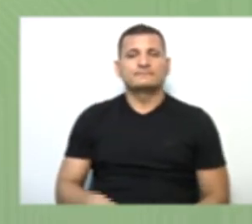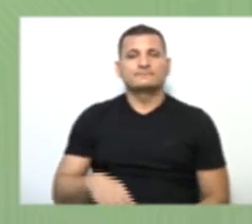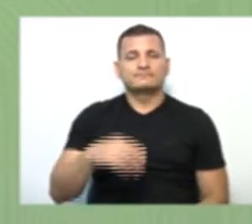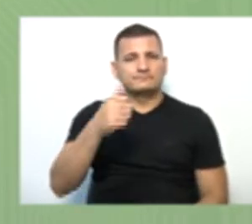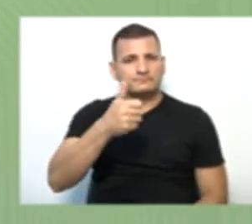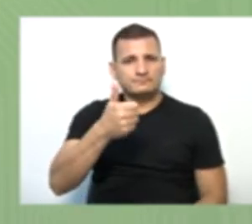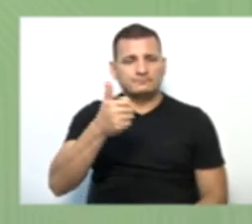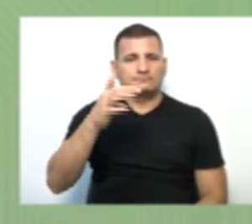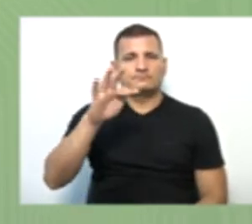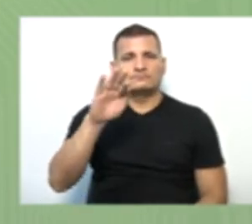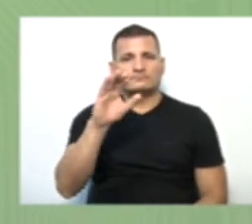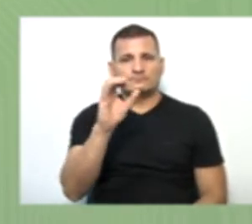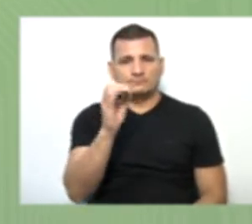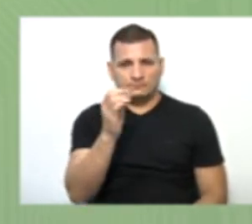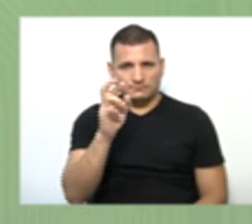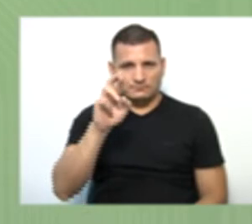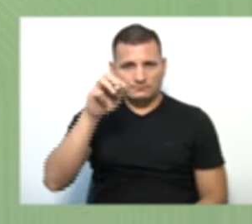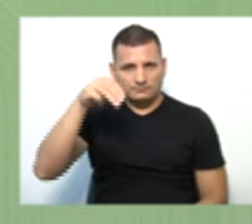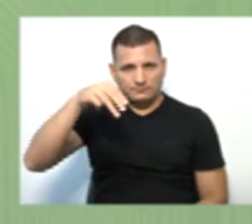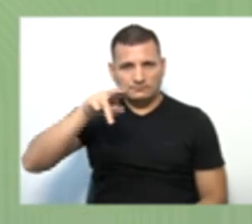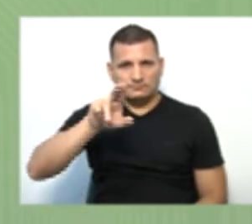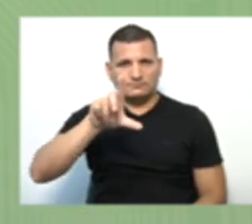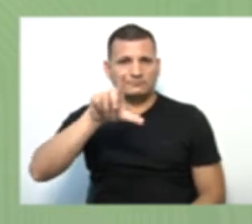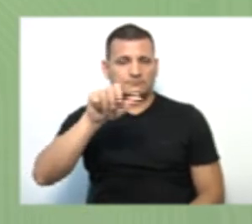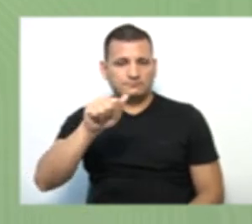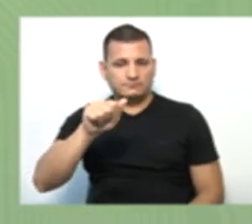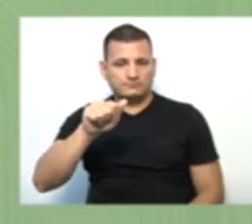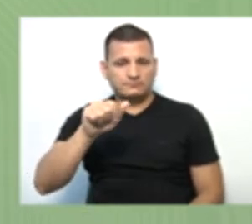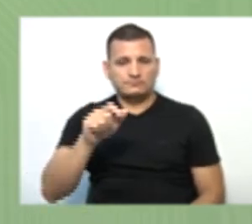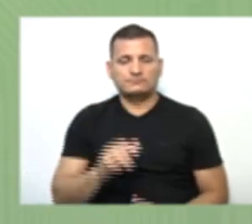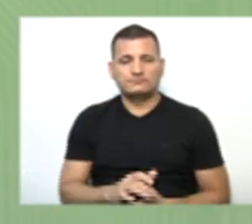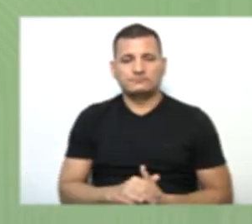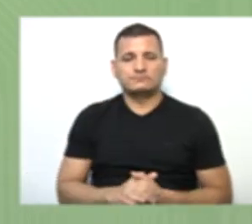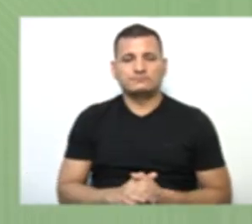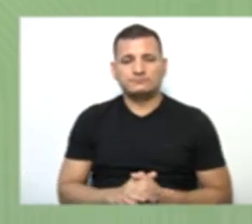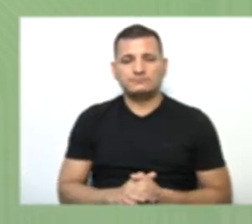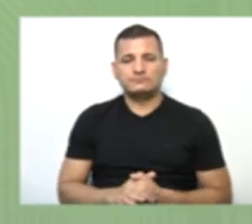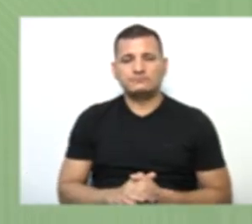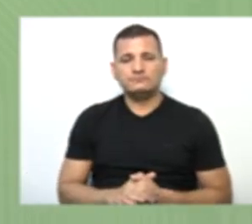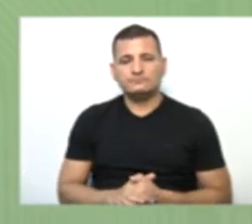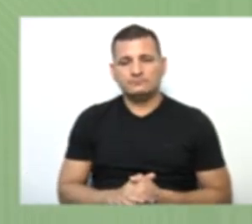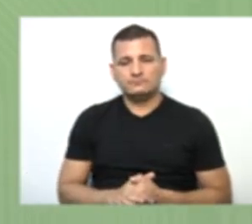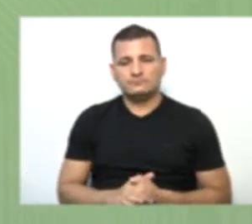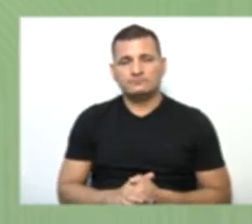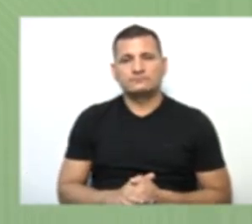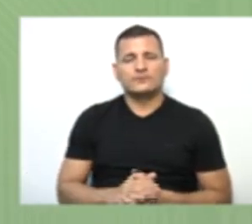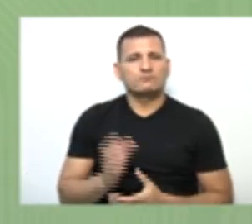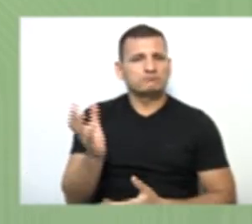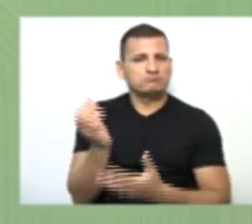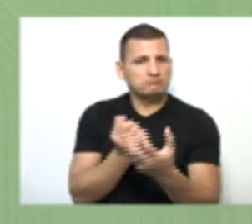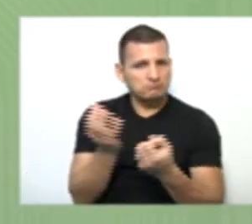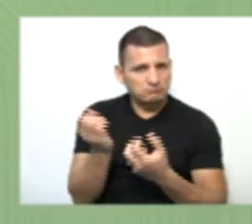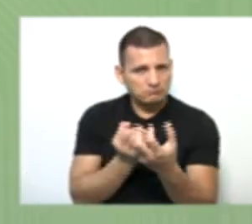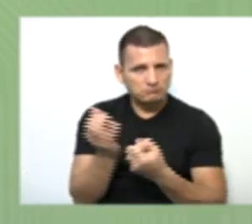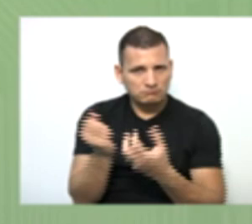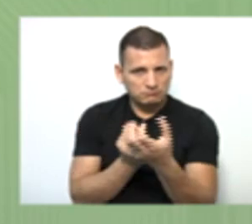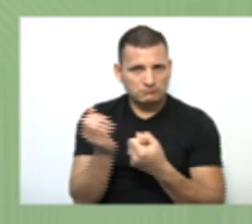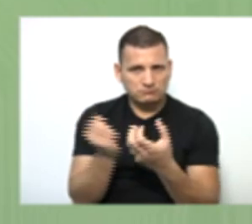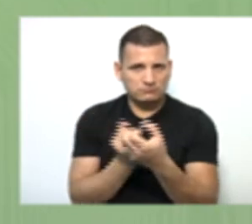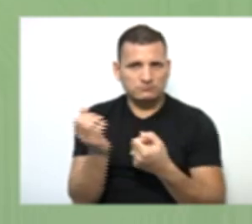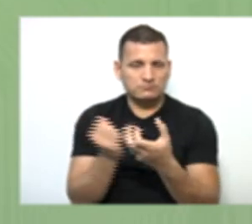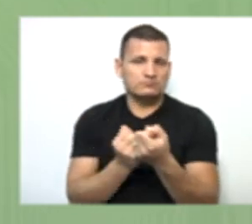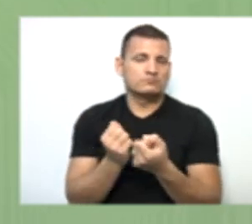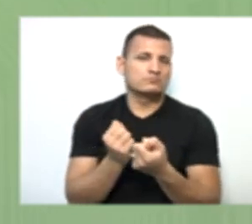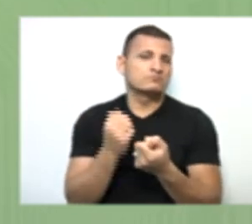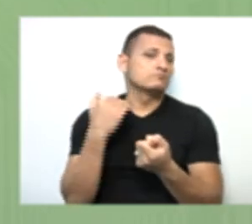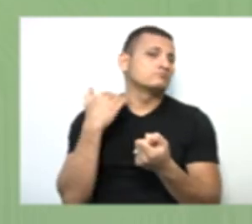lançamento que temos da primeira fórmula é recebimento de créditos de clientes na conta bancária